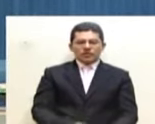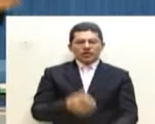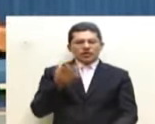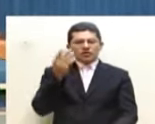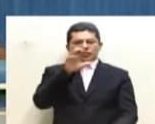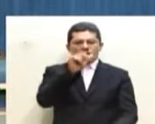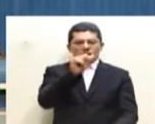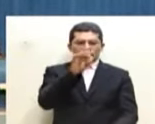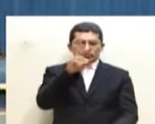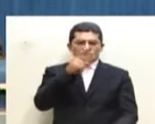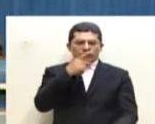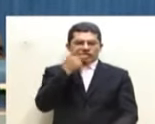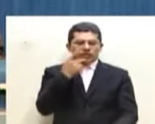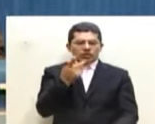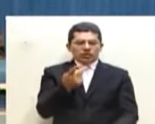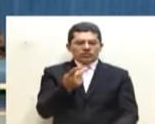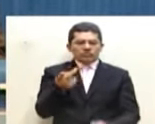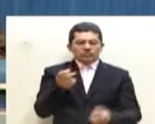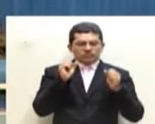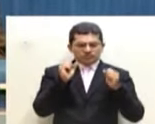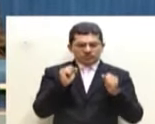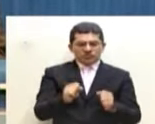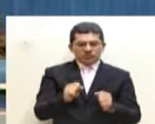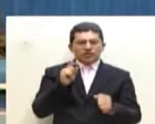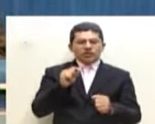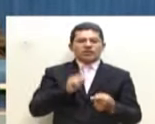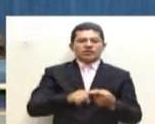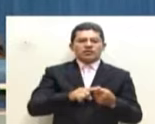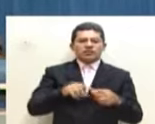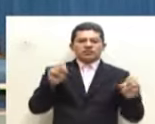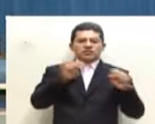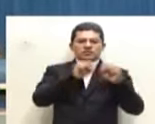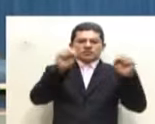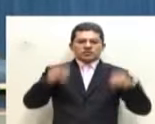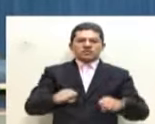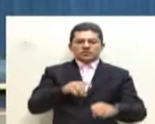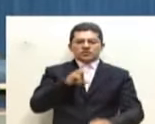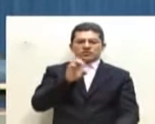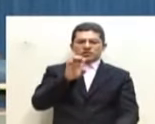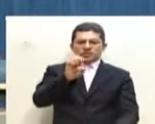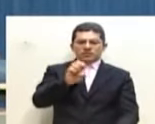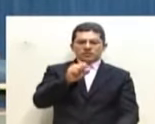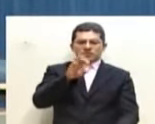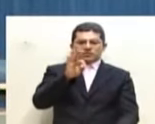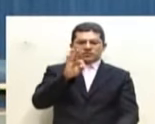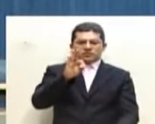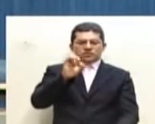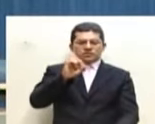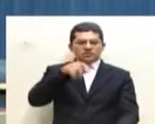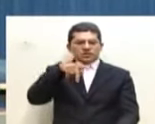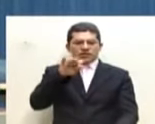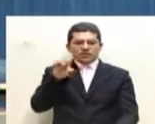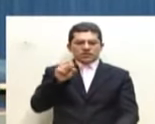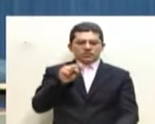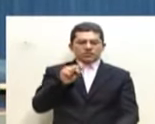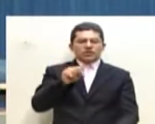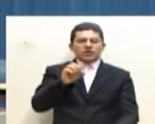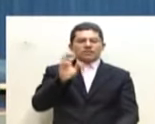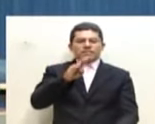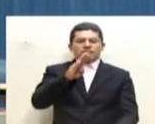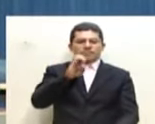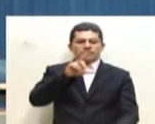a tripartição dos poderes, ele falava do sistema de checks and balances, freios e contrapesos, em que o